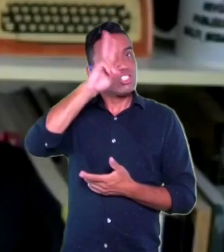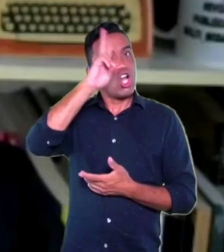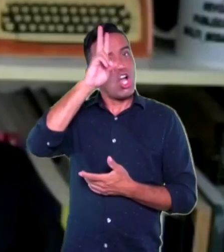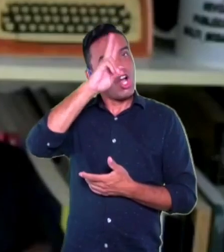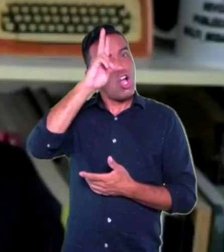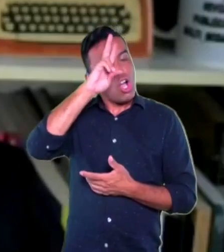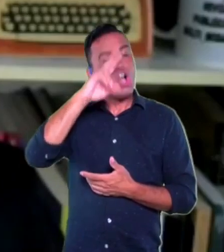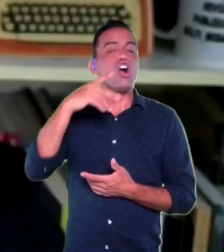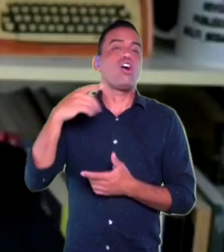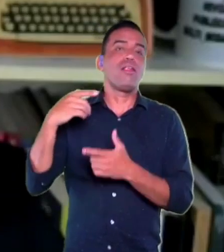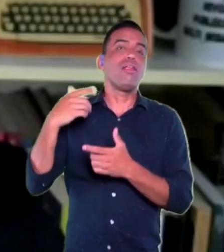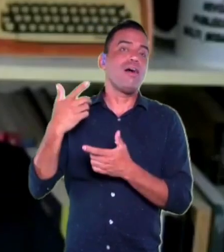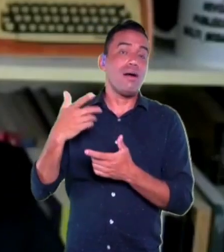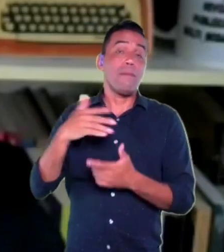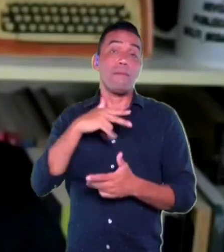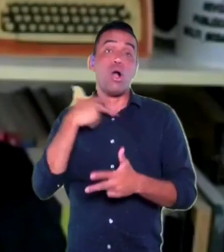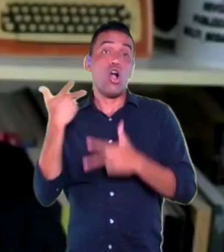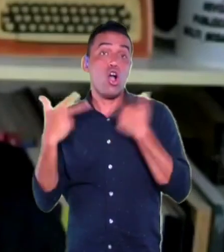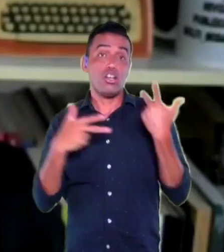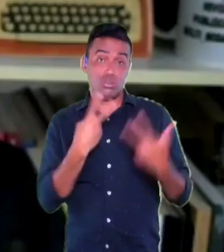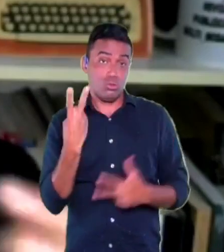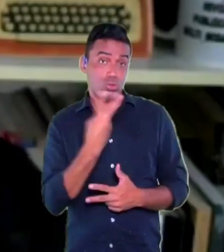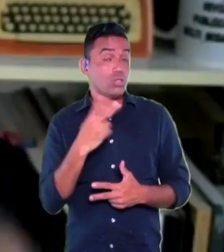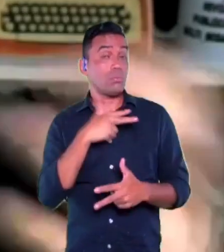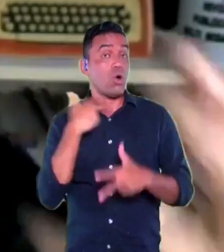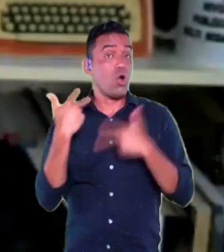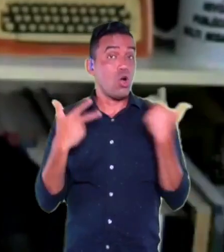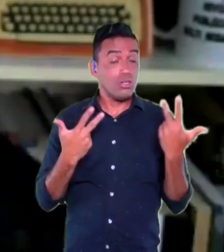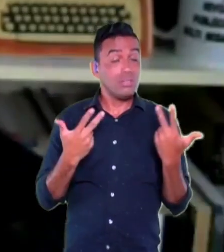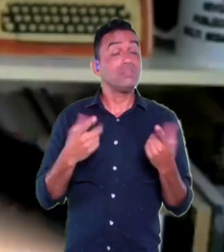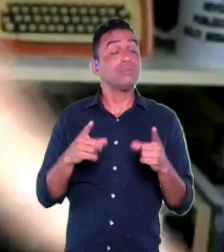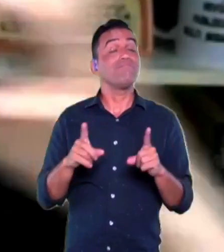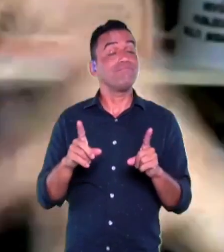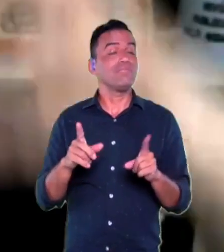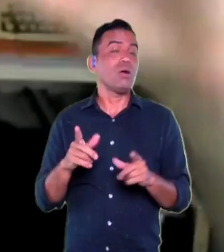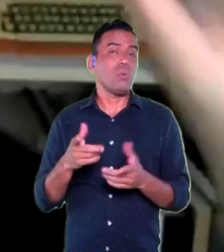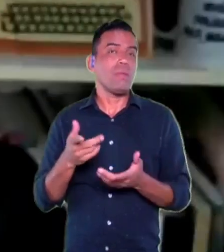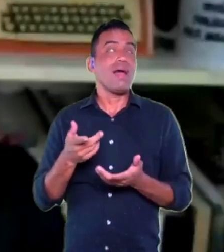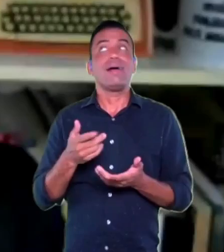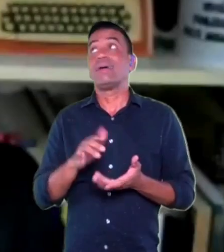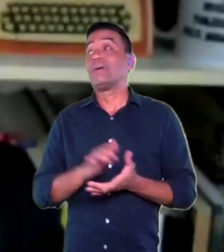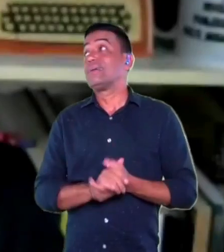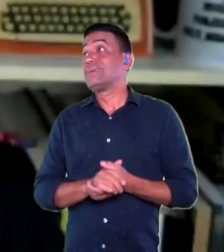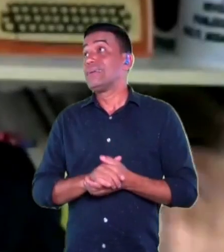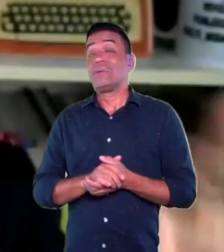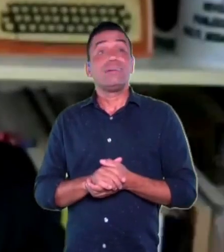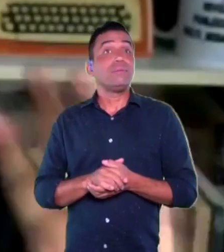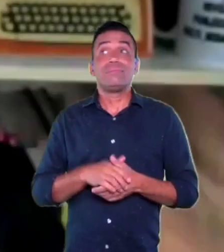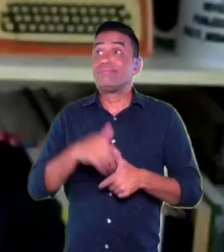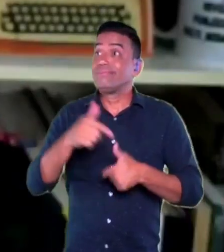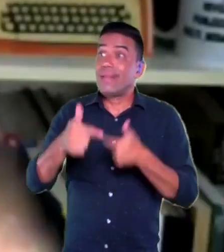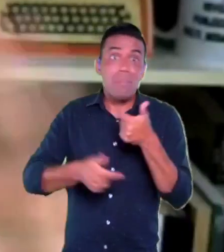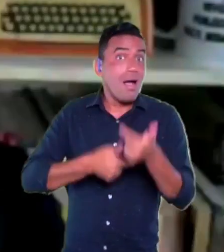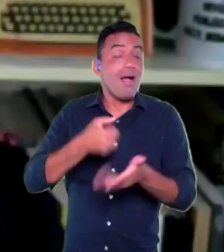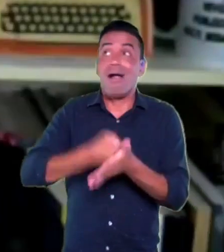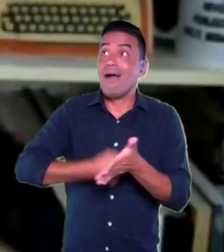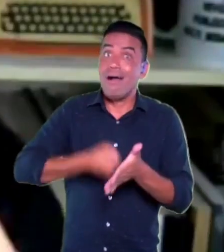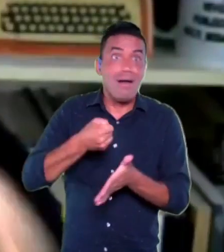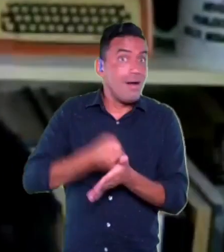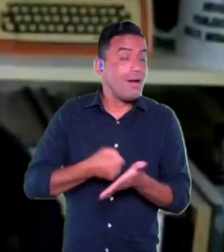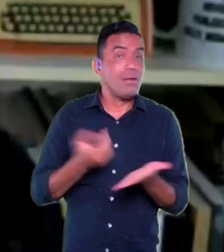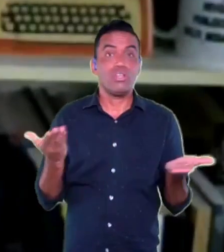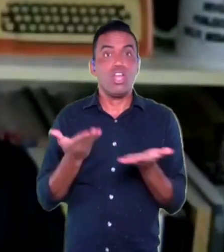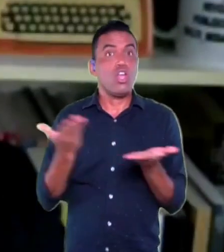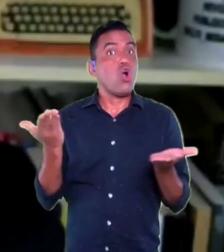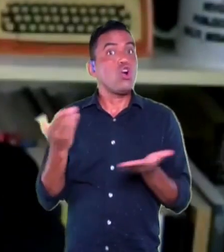mantive a morte deles, etc. Mas para manter me deu um trabalho danado, porque hoje é